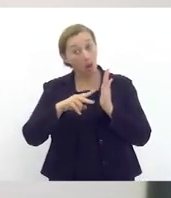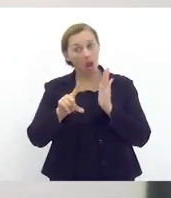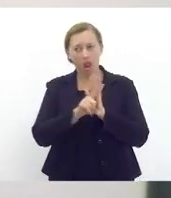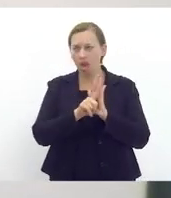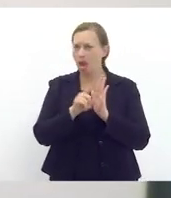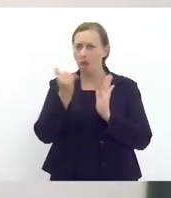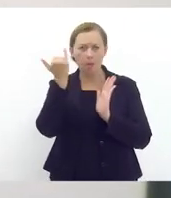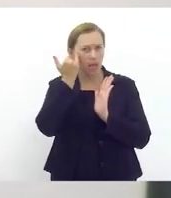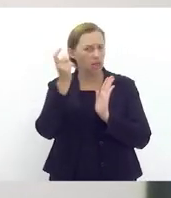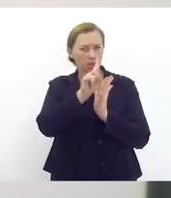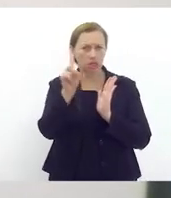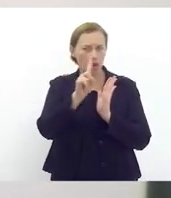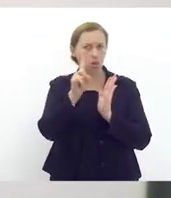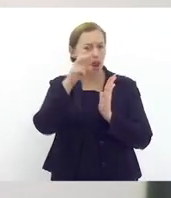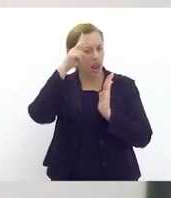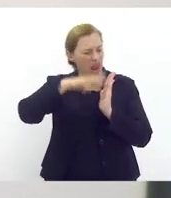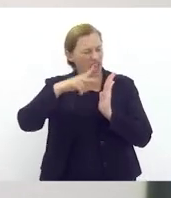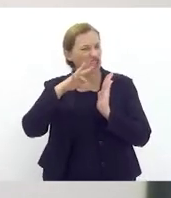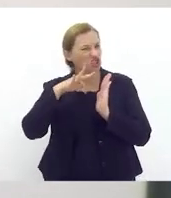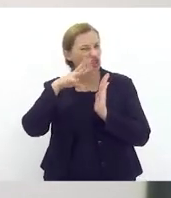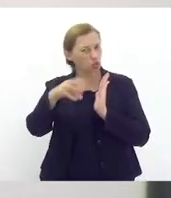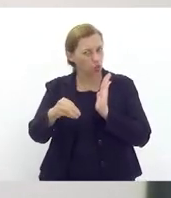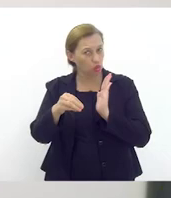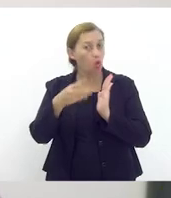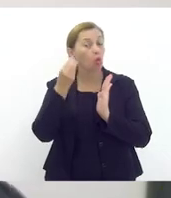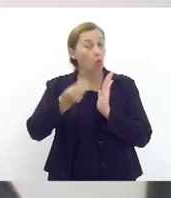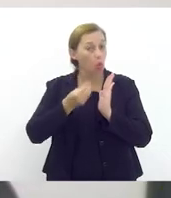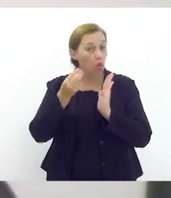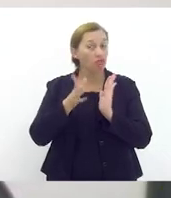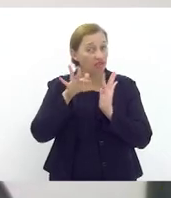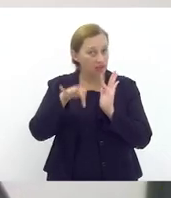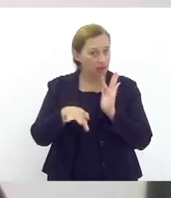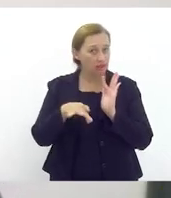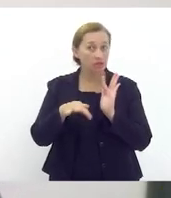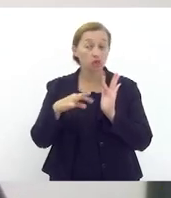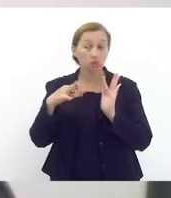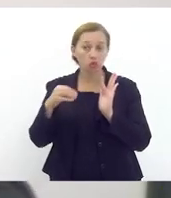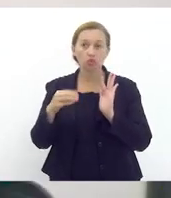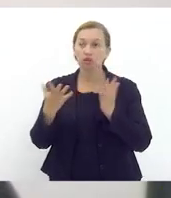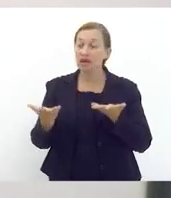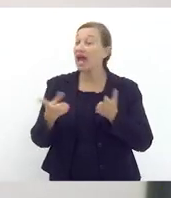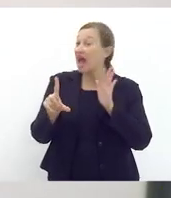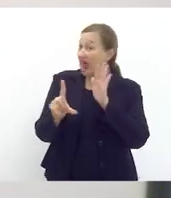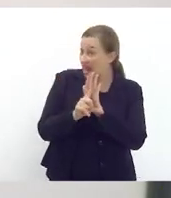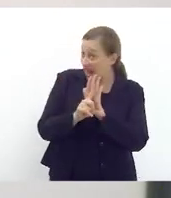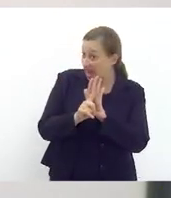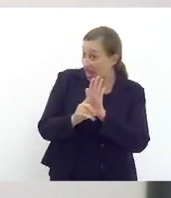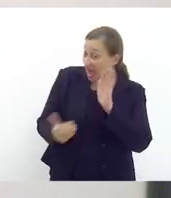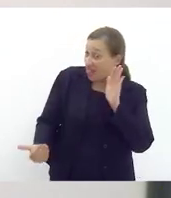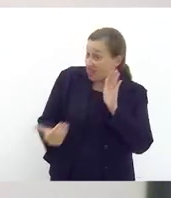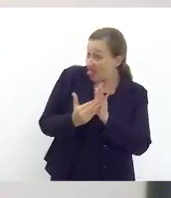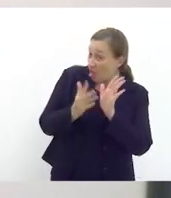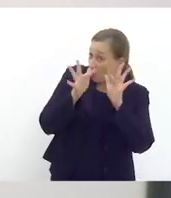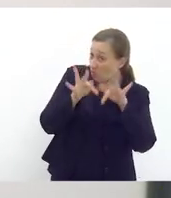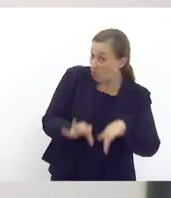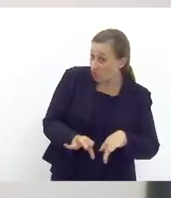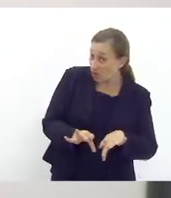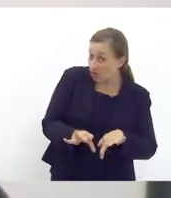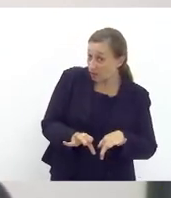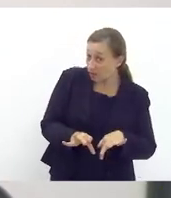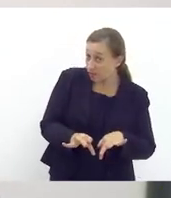nós não basta le metade do livro tem que ver como que a história acaba então a lei até o fim